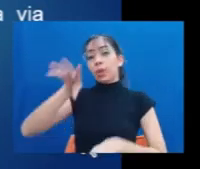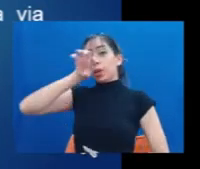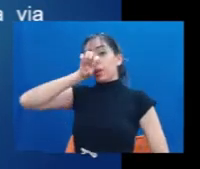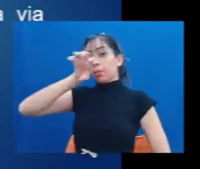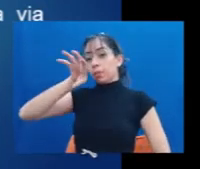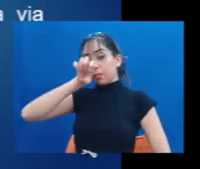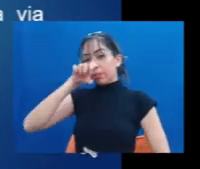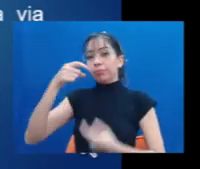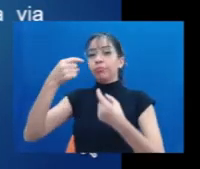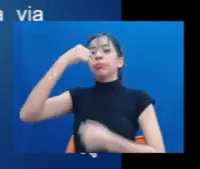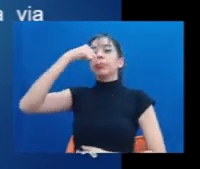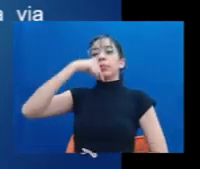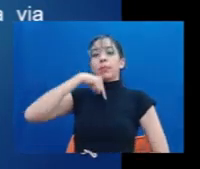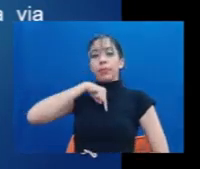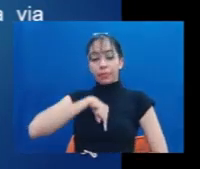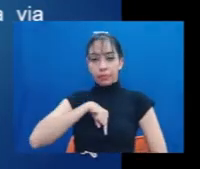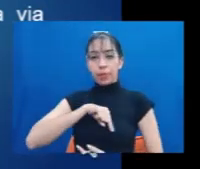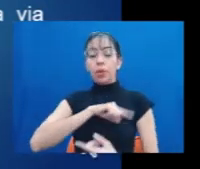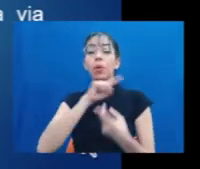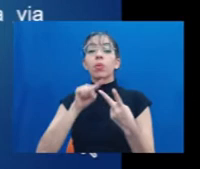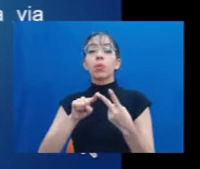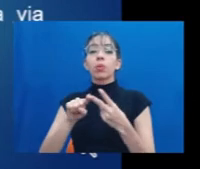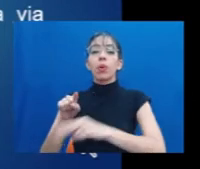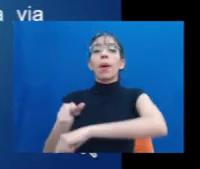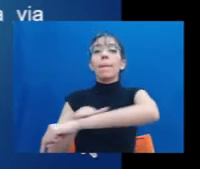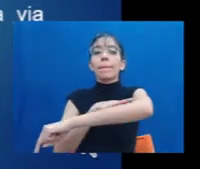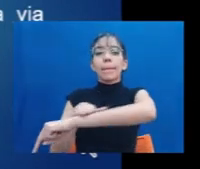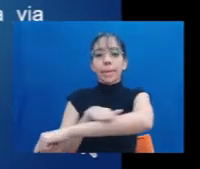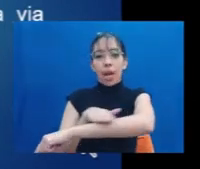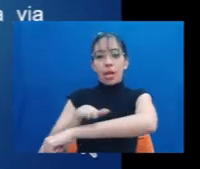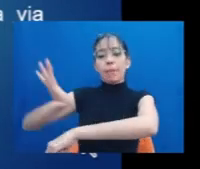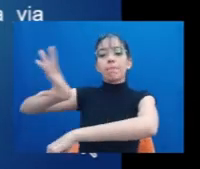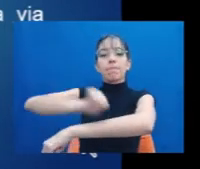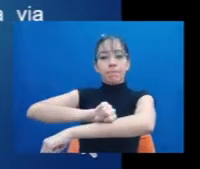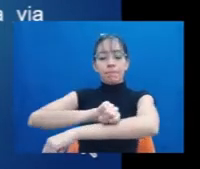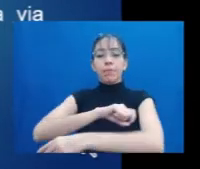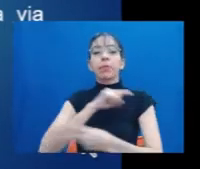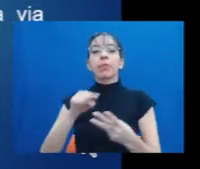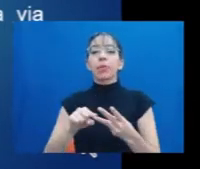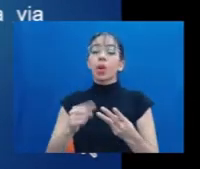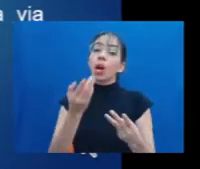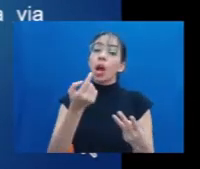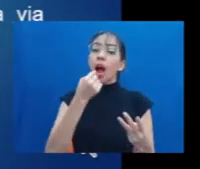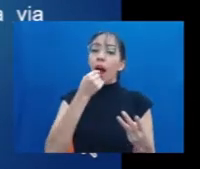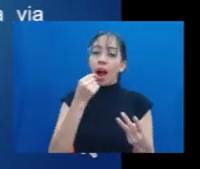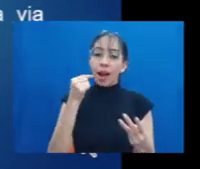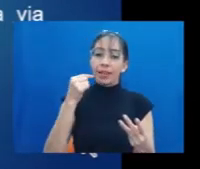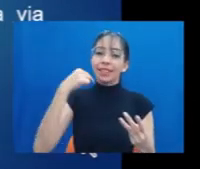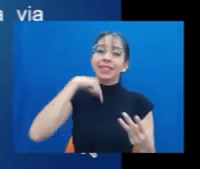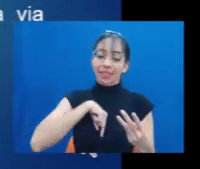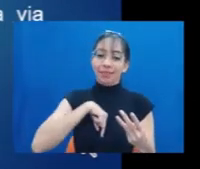via respiratória, quando nós inalamos, na via dérmica, quando há o contato na pele, na via digestiva ou na